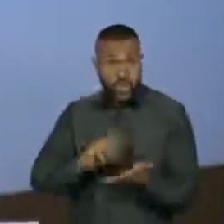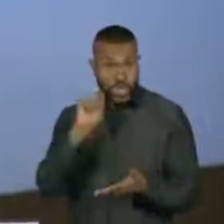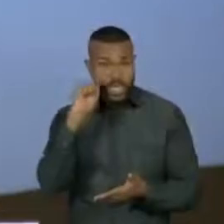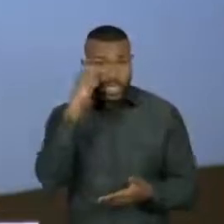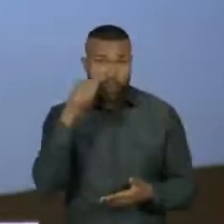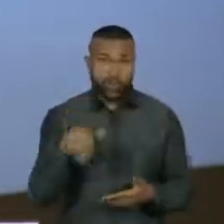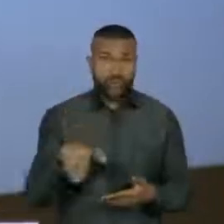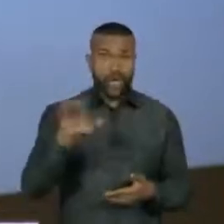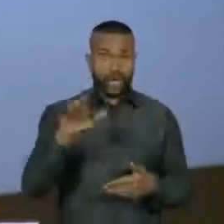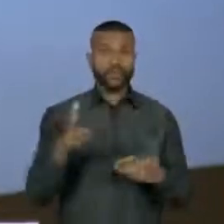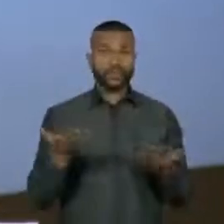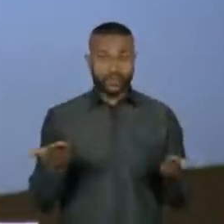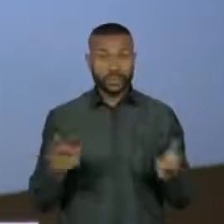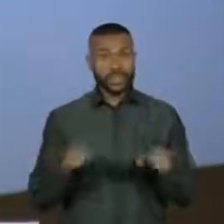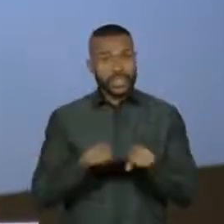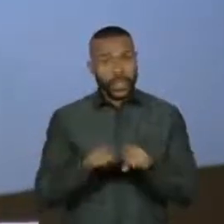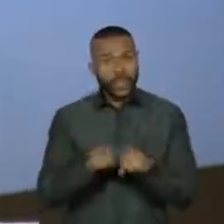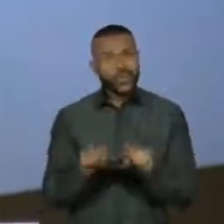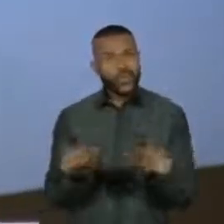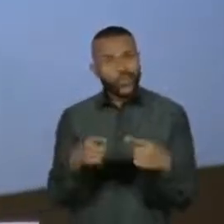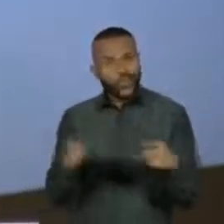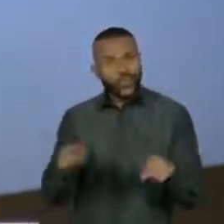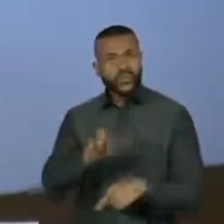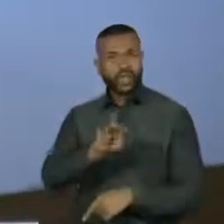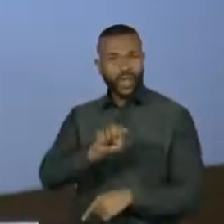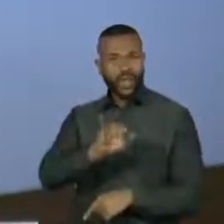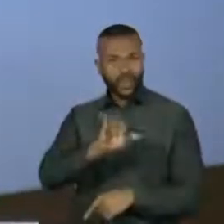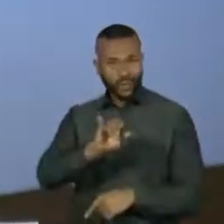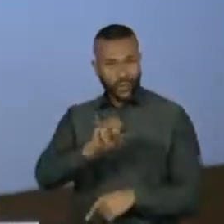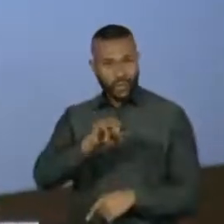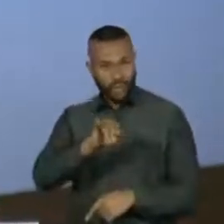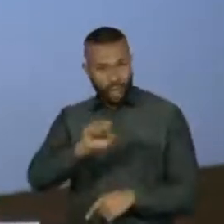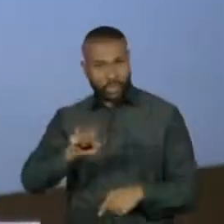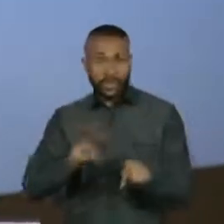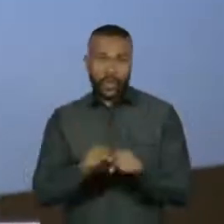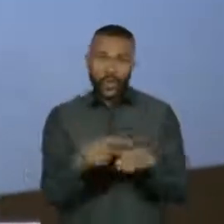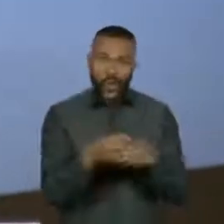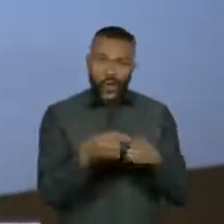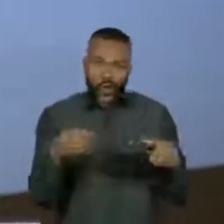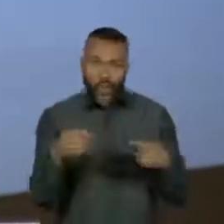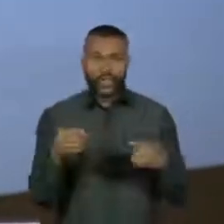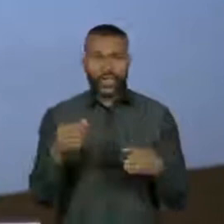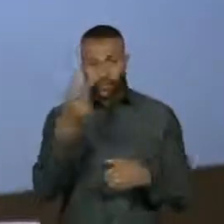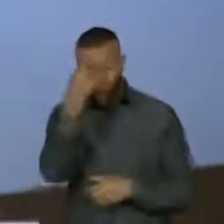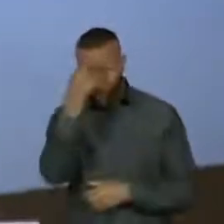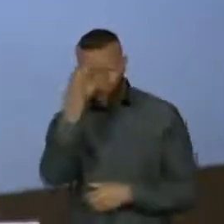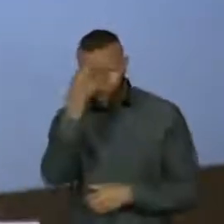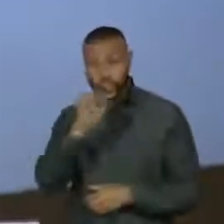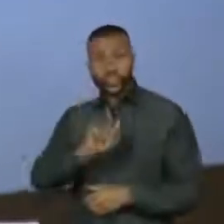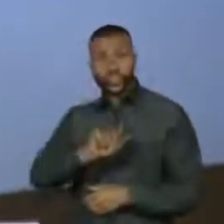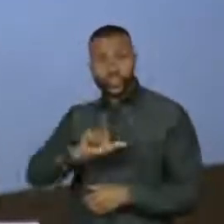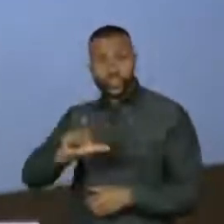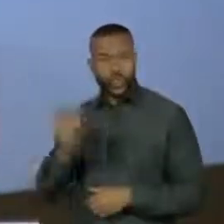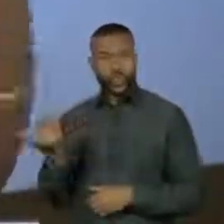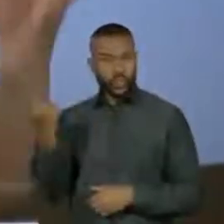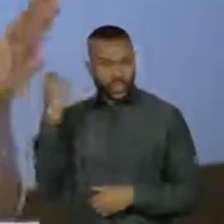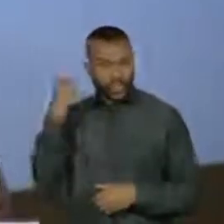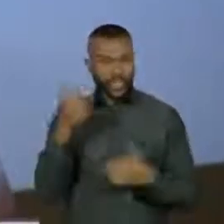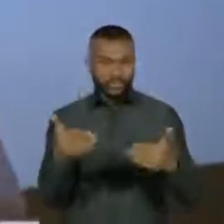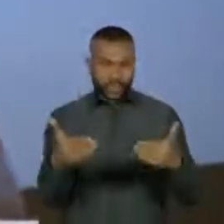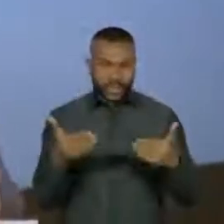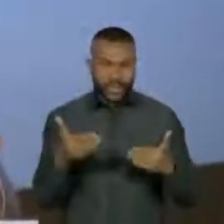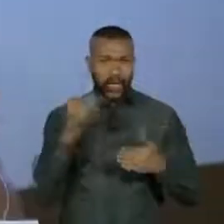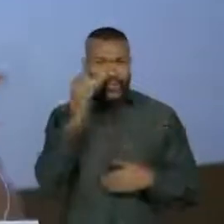pelos próprios Racionais pelas cotas nas universidades pelo Gil Quando assumir o ministério da cultura pelo